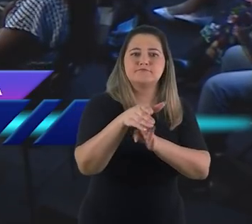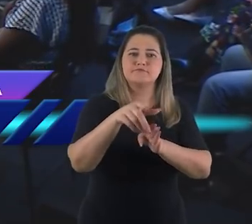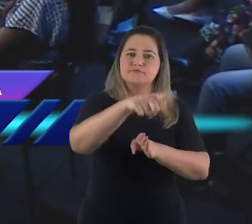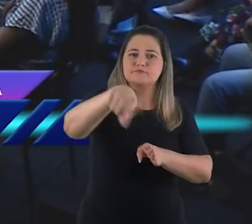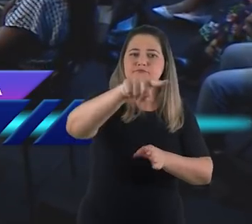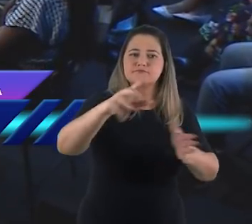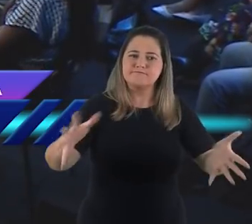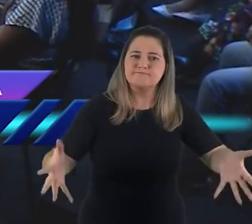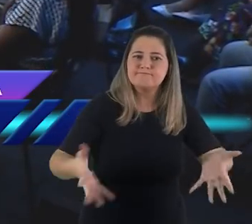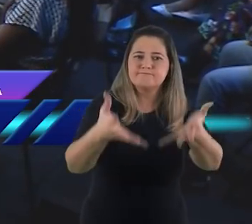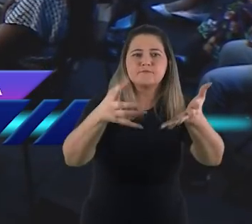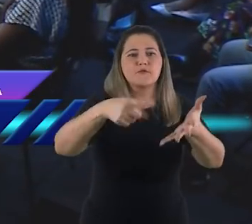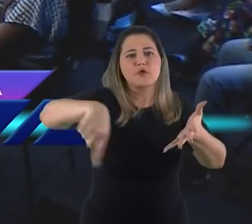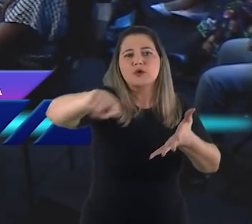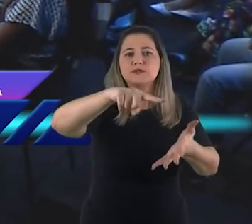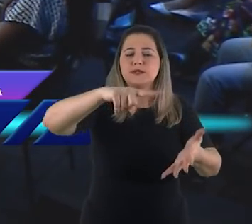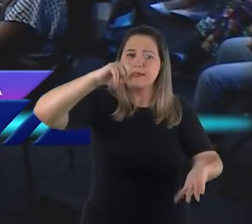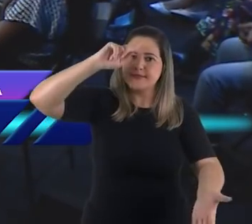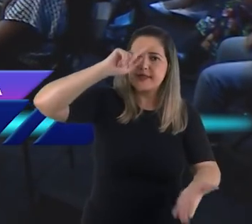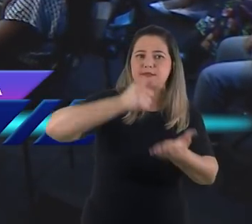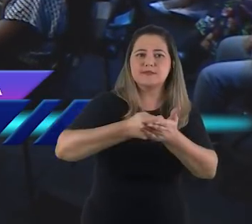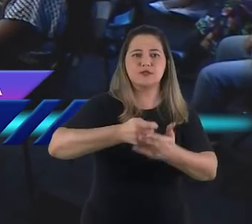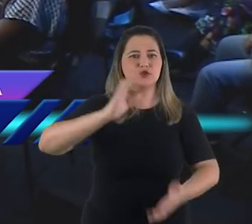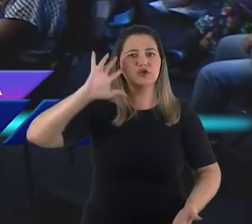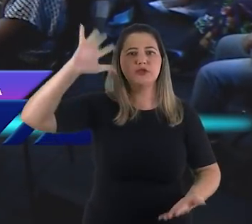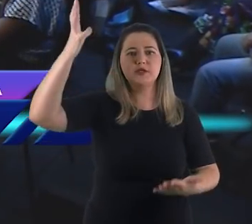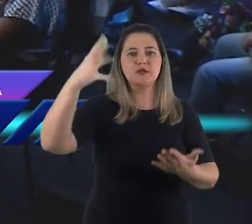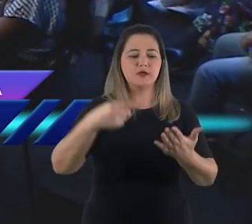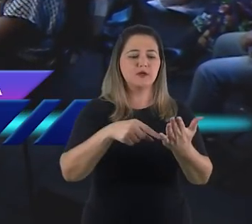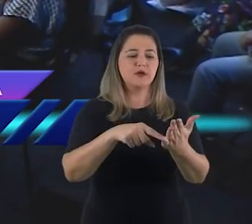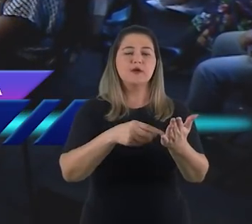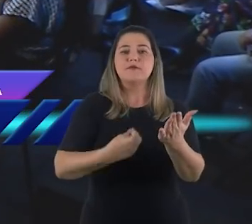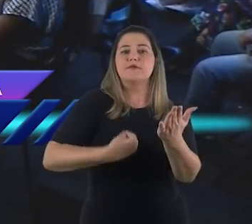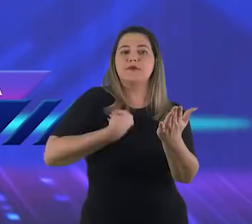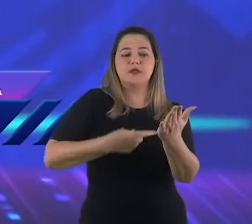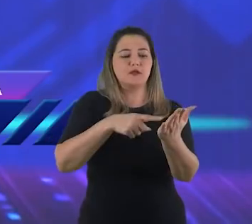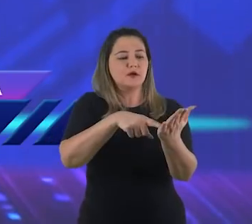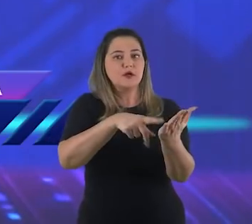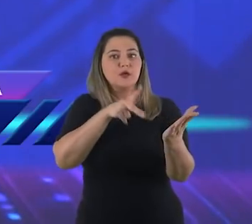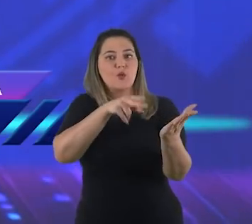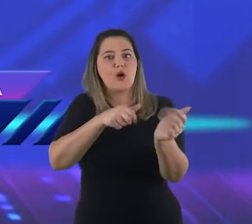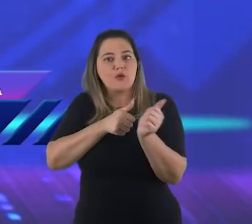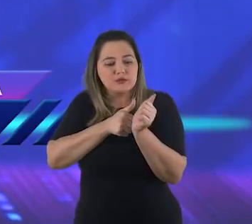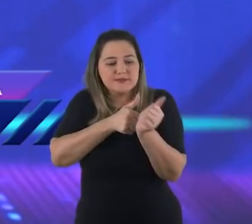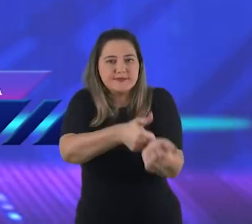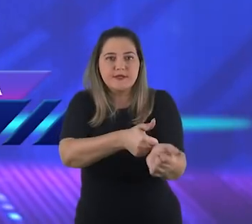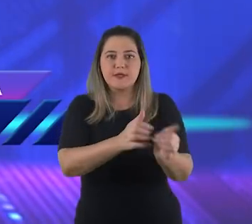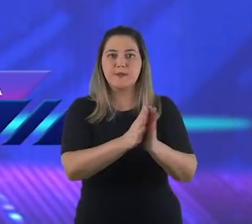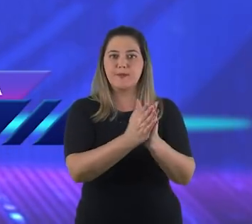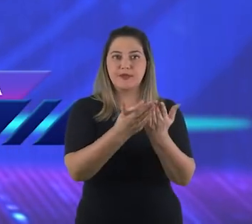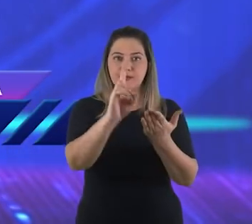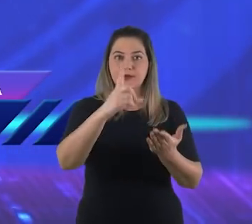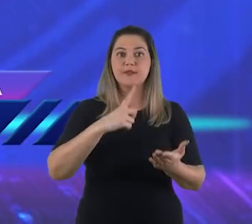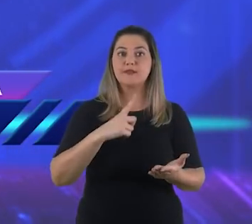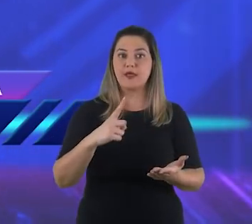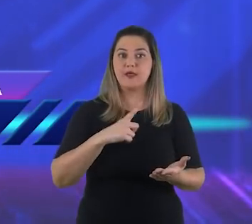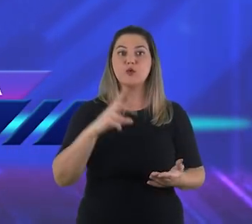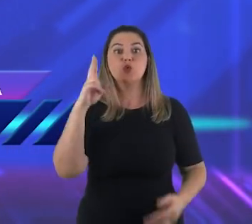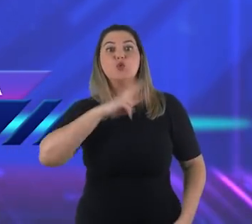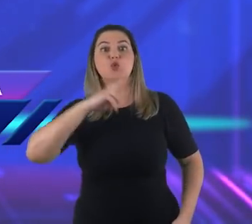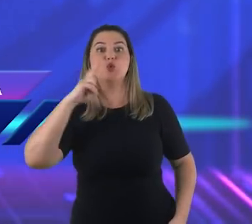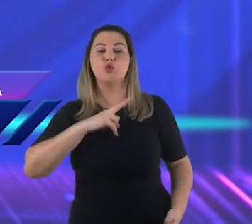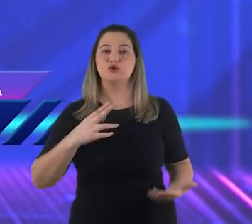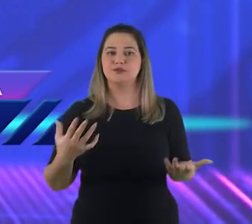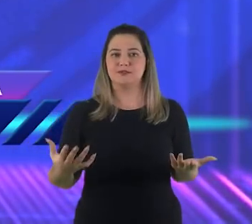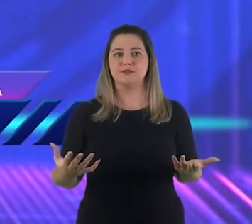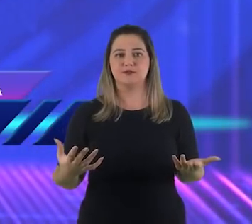para decidirem-se viver de acordo com o que está revelado aqui. É urgente porque nós não